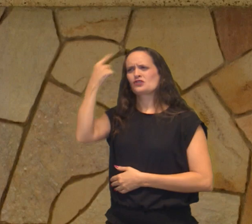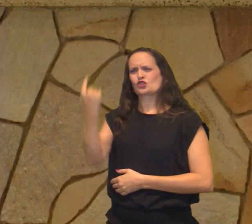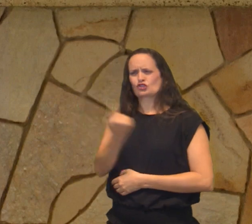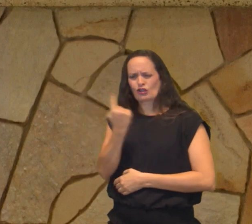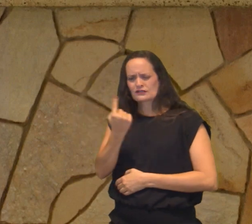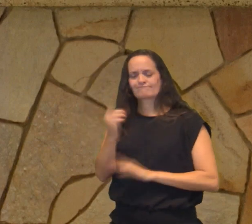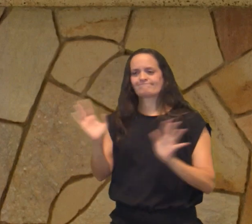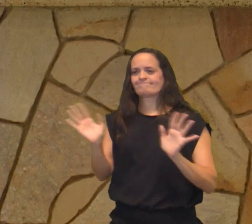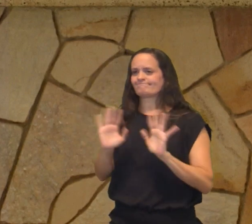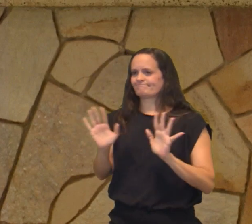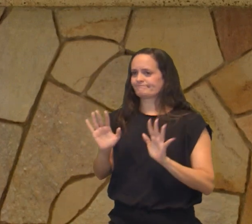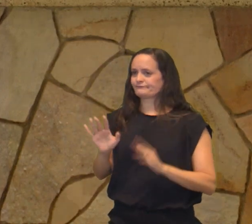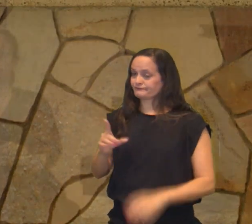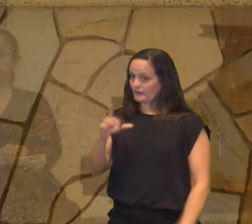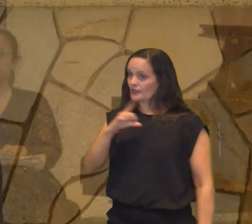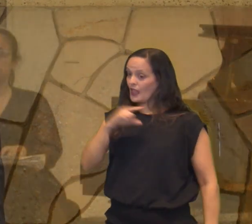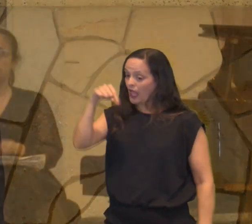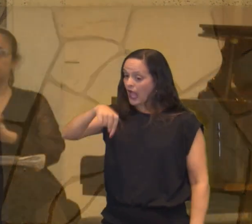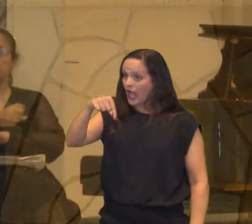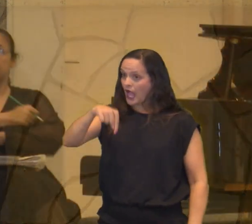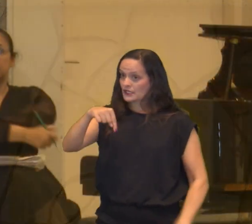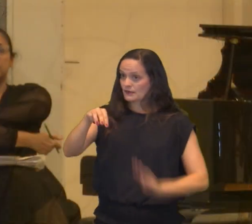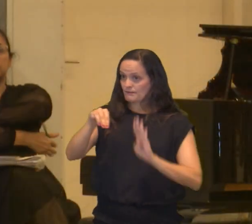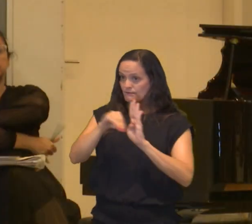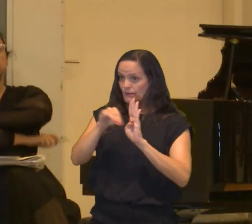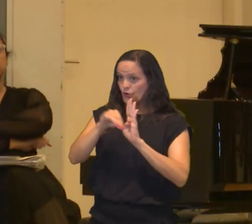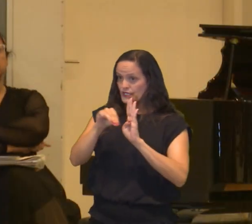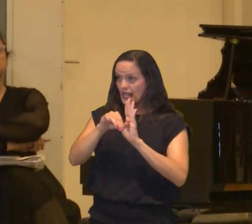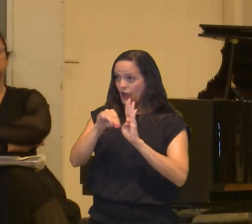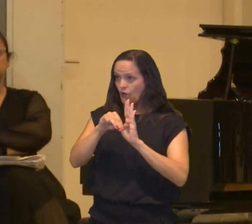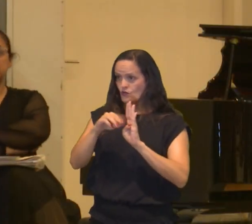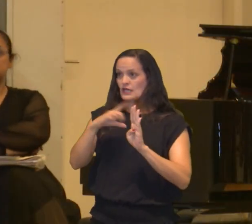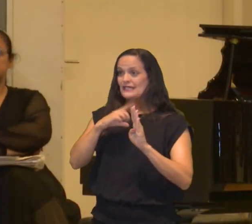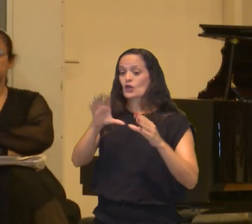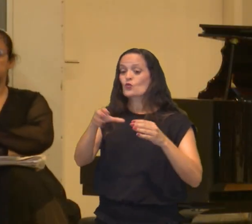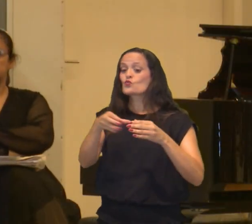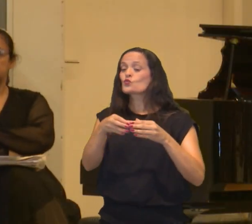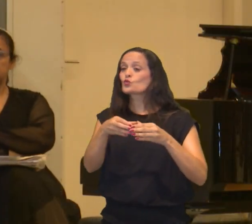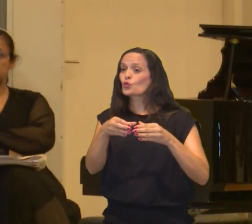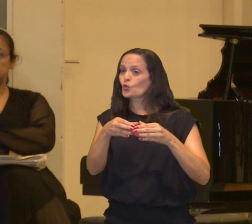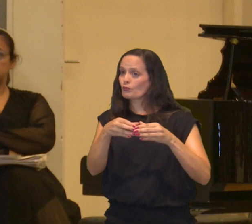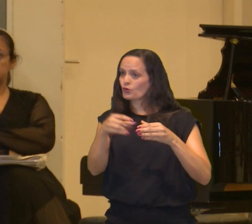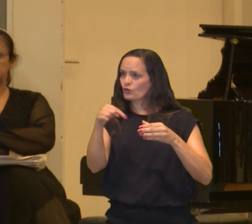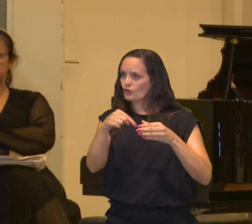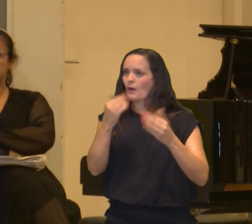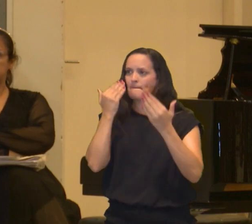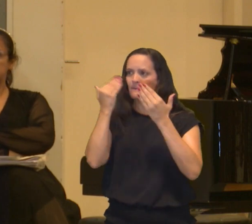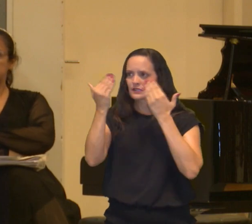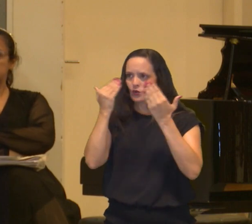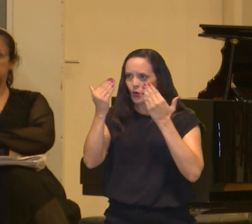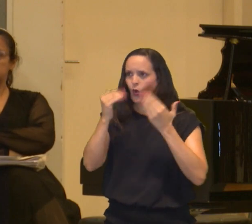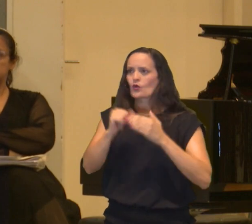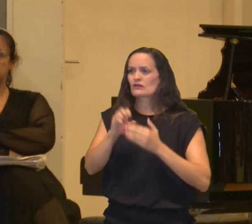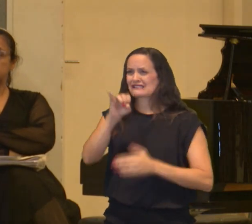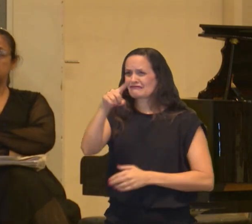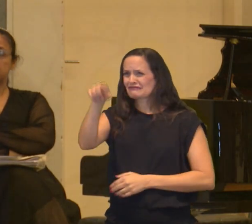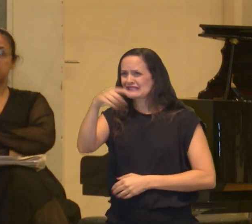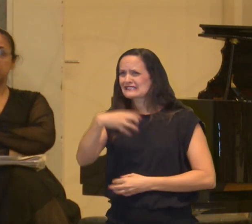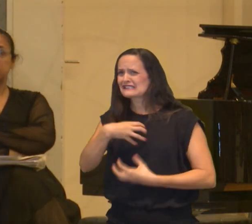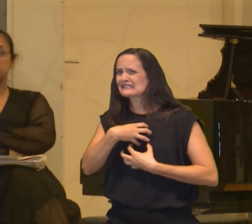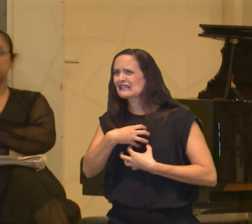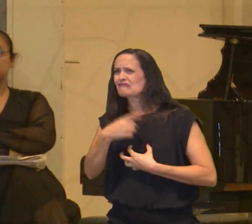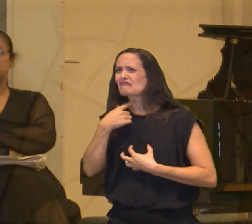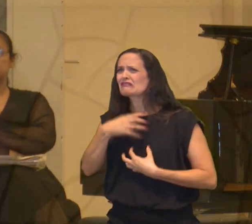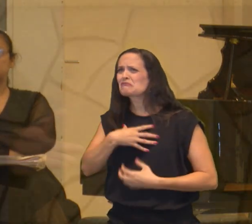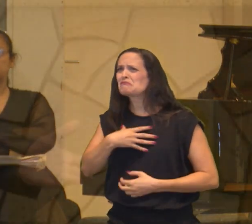na igreja nós temos um grupo de aconselhamento cristão que pode ajudá-lo. Nós temos psicólogos, nós temos os